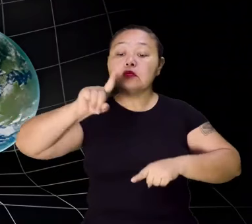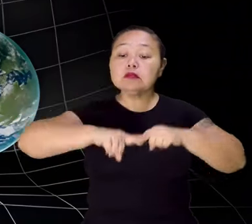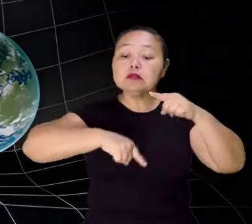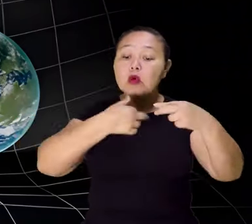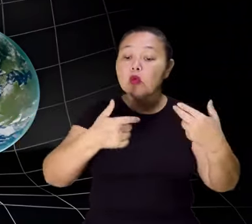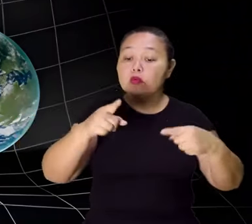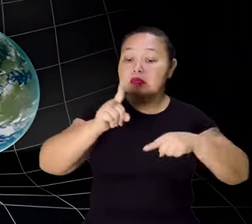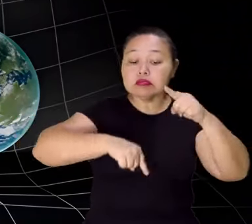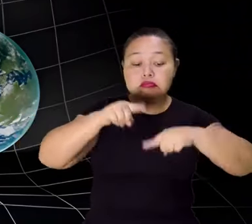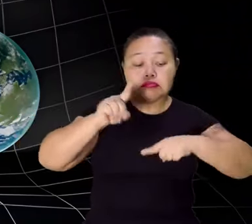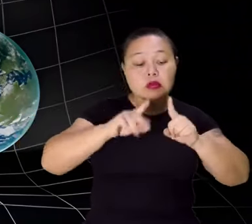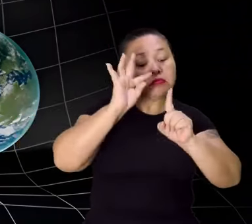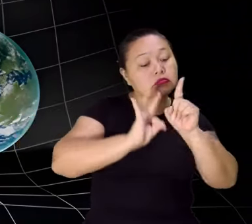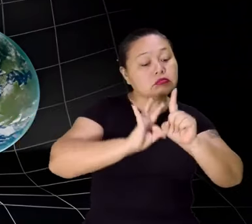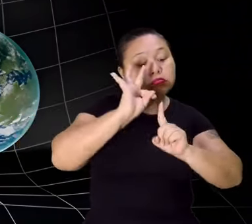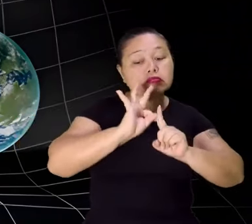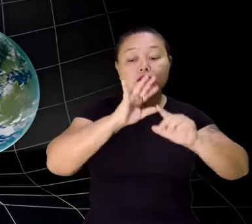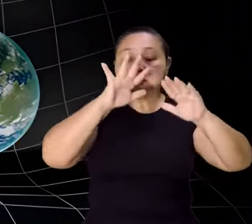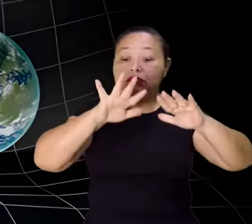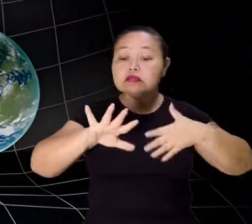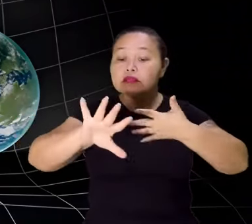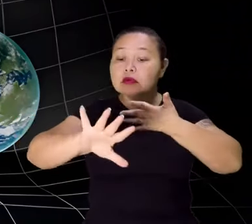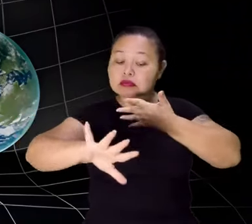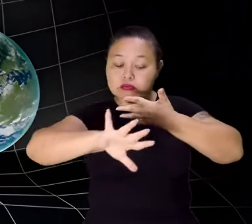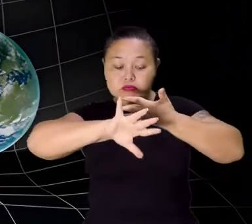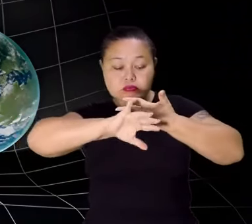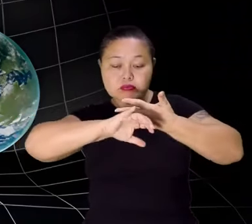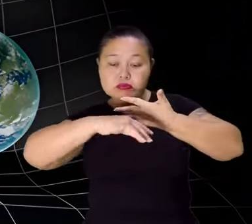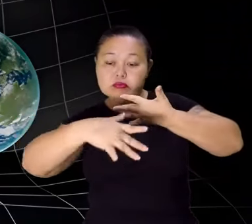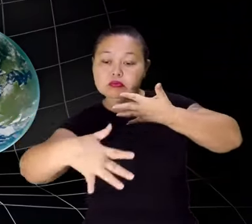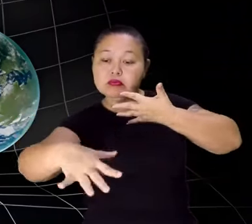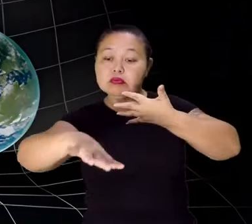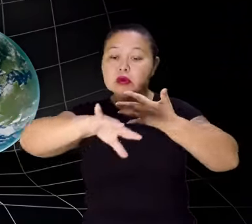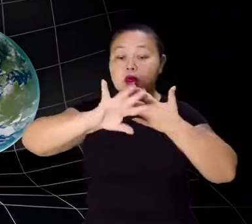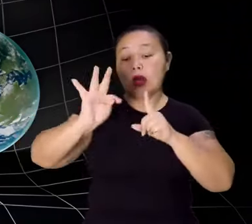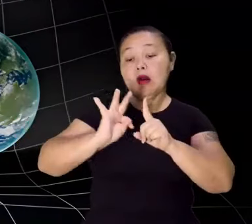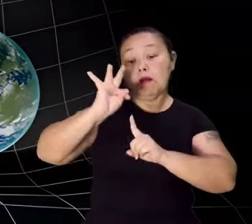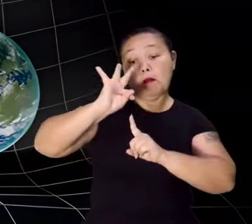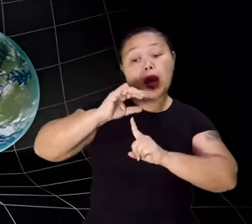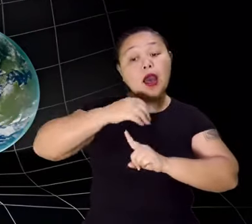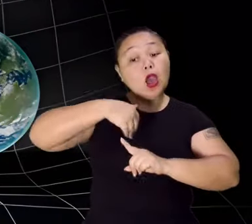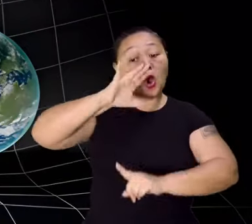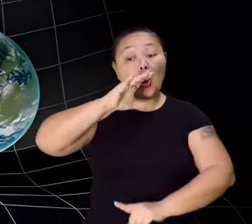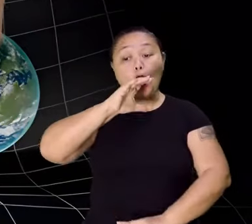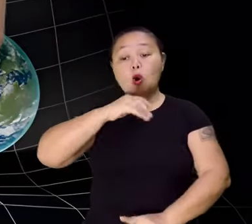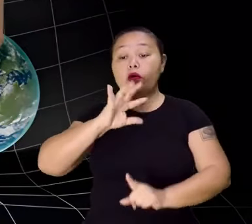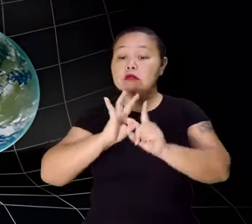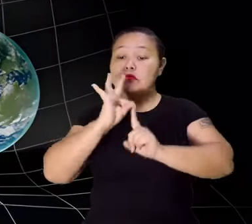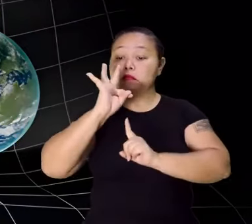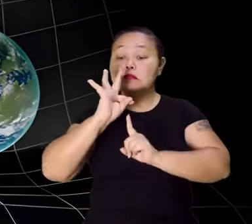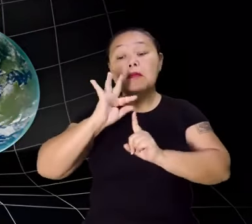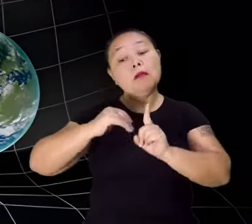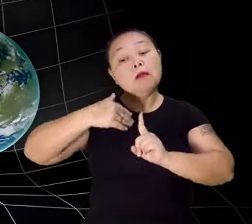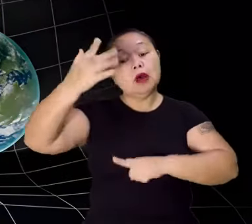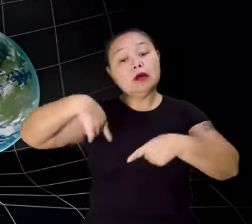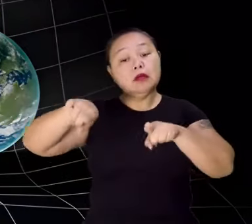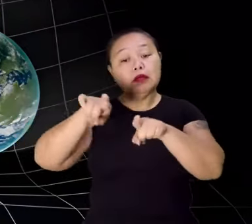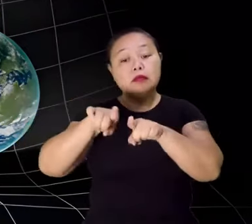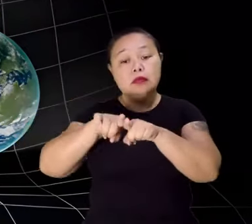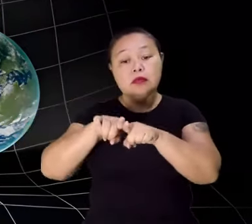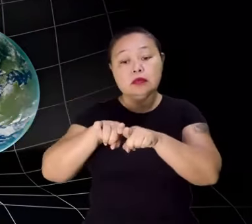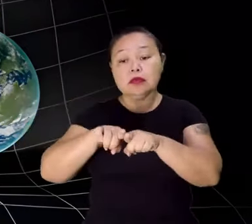que tem aí, ó, uma temperatura está irradiando energia térmica. Quanto maior essa temperatura, maior vai ser o quê? Justamente.